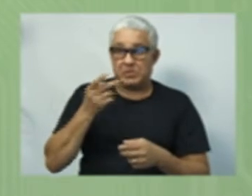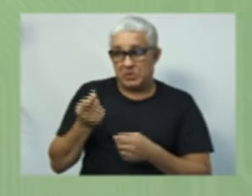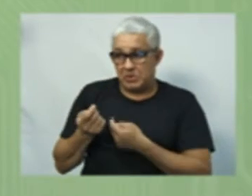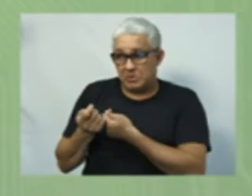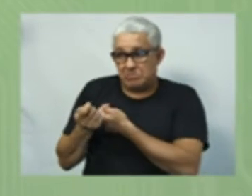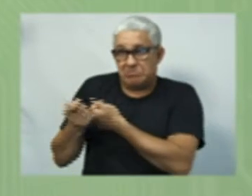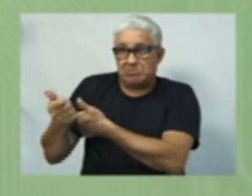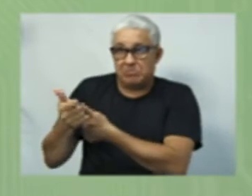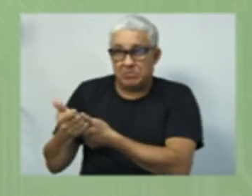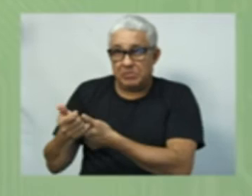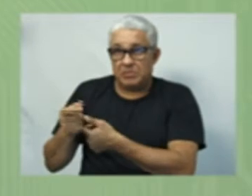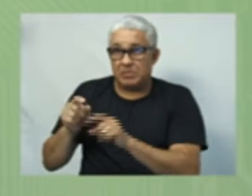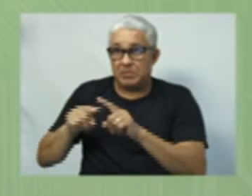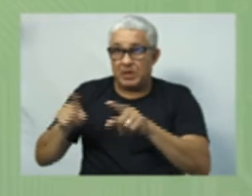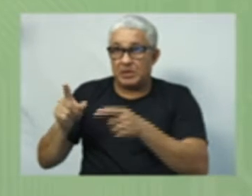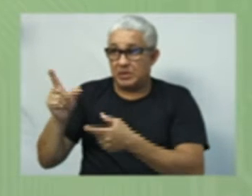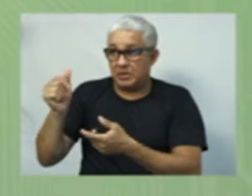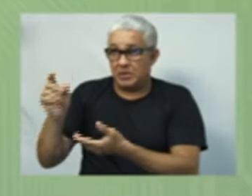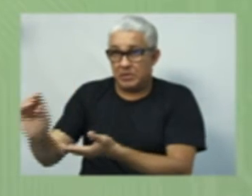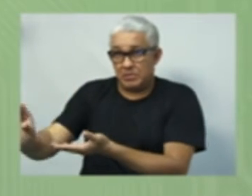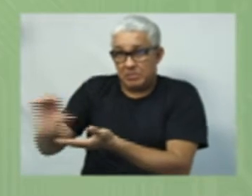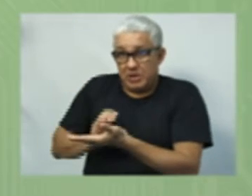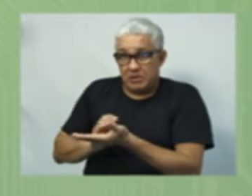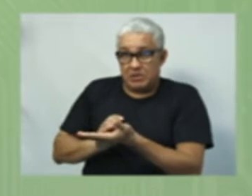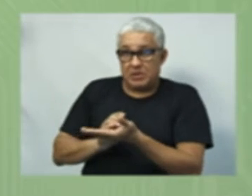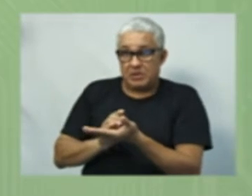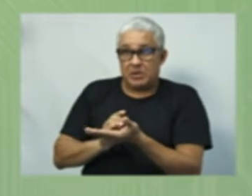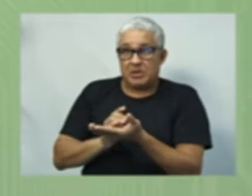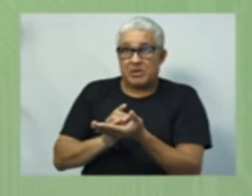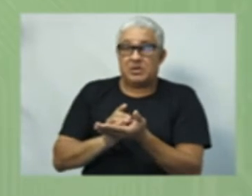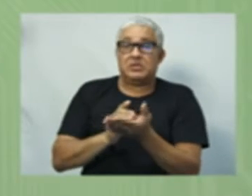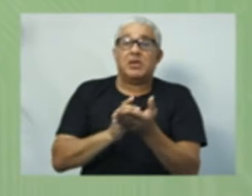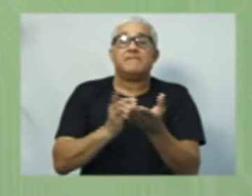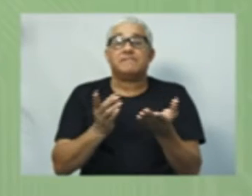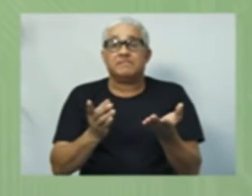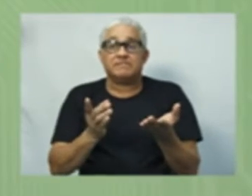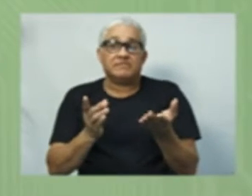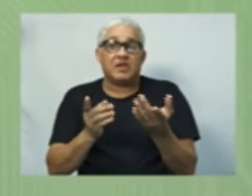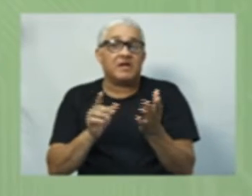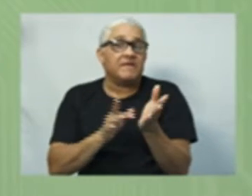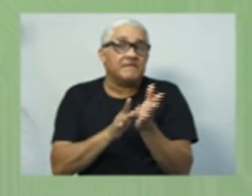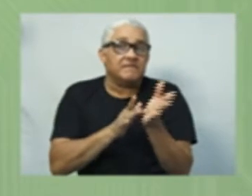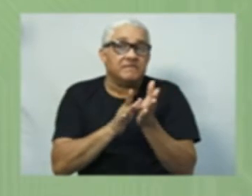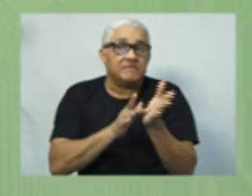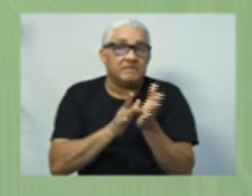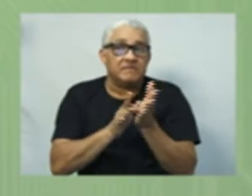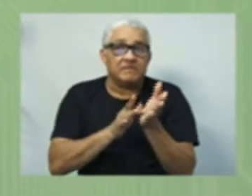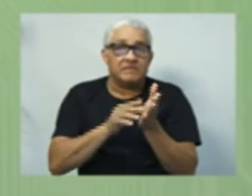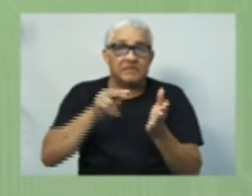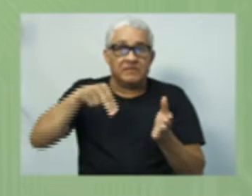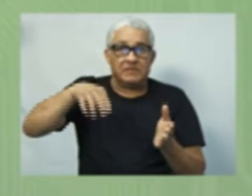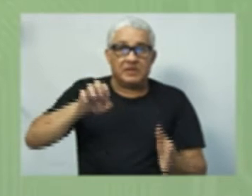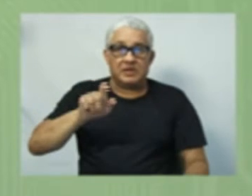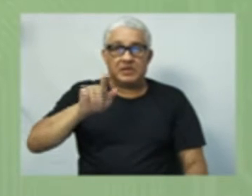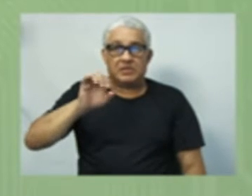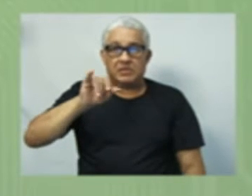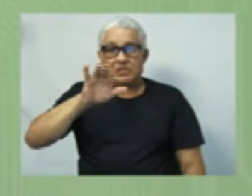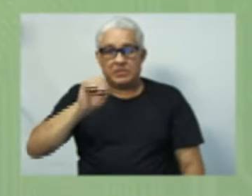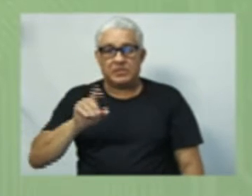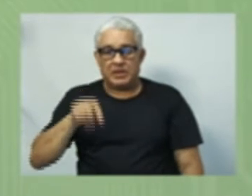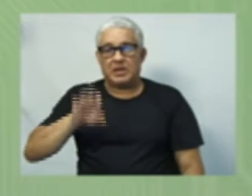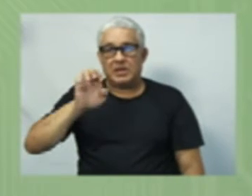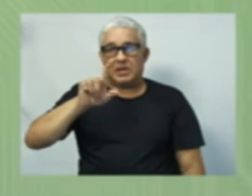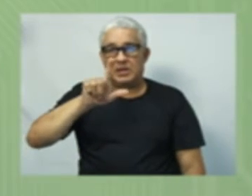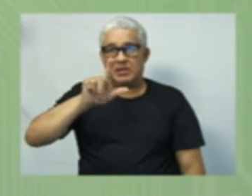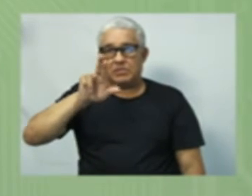você recebeu dinheiro, você está simulando um negócio, fingindo um negócio. E isso é uma elusão